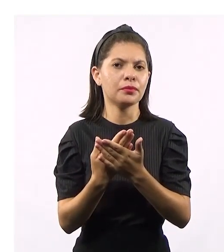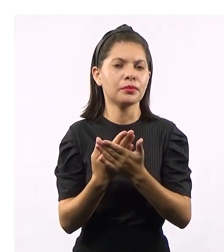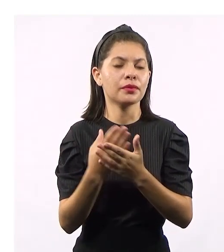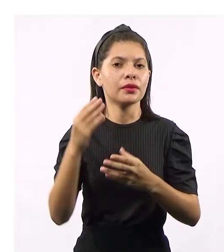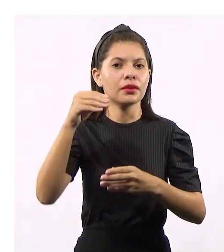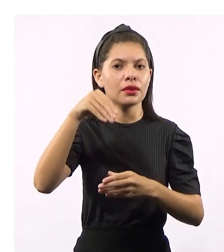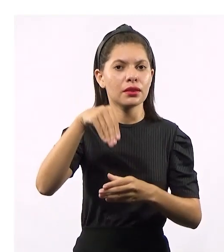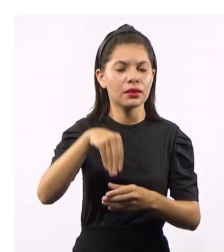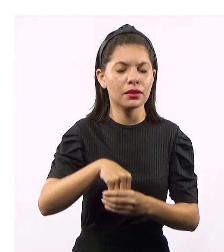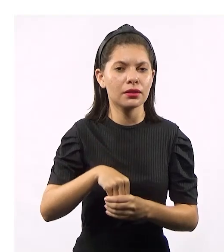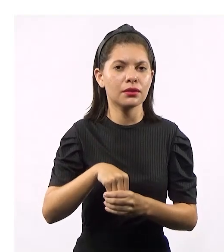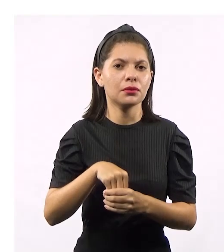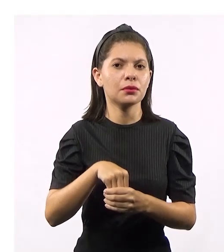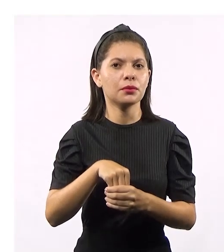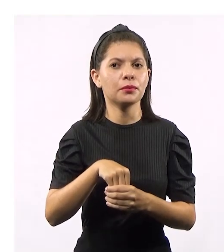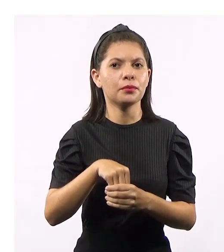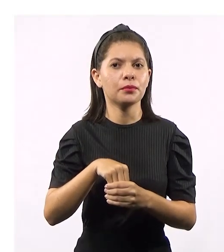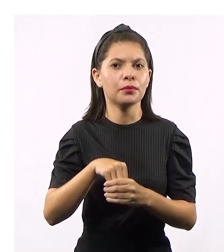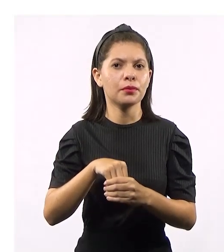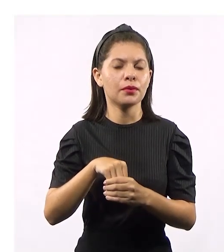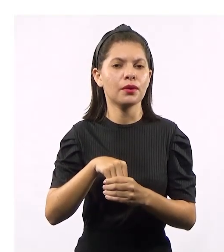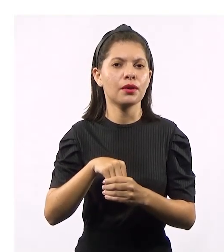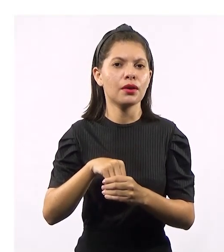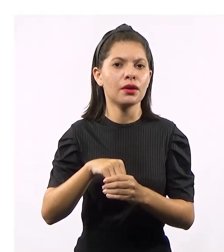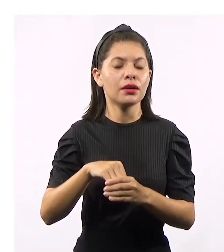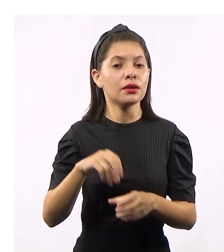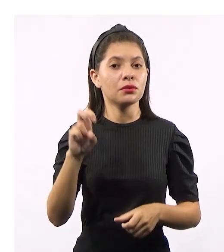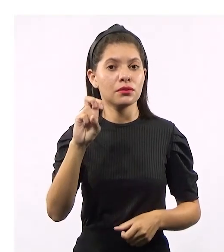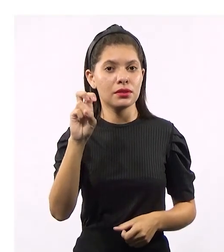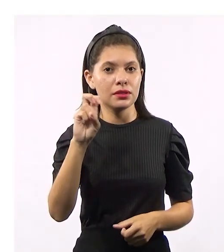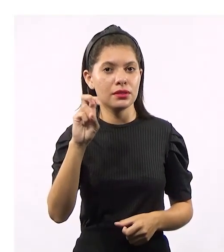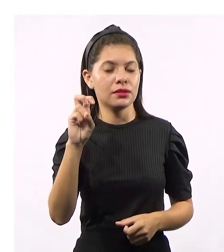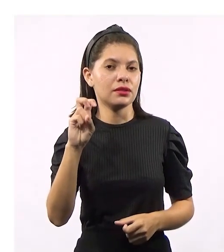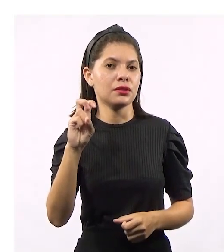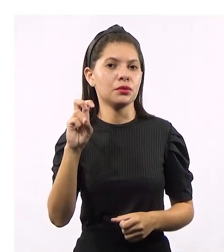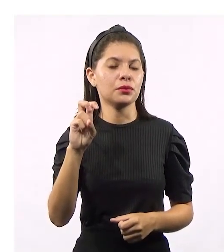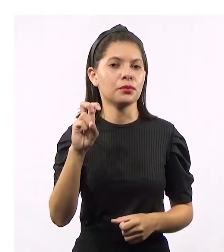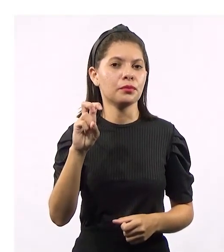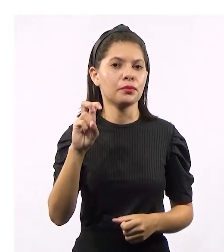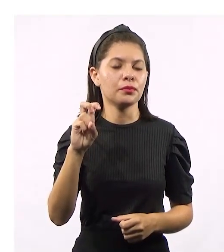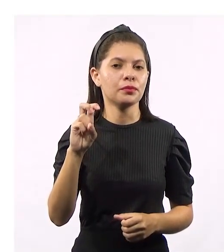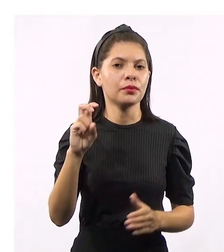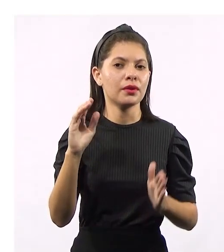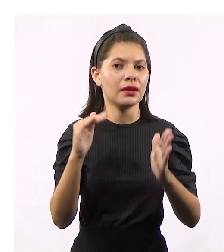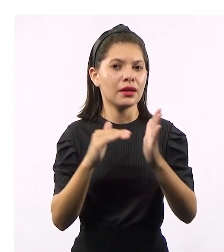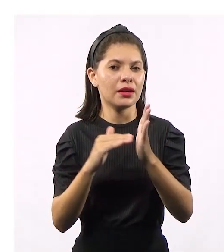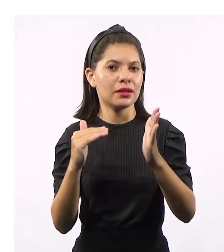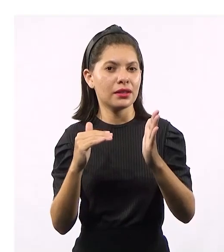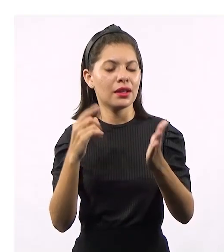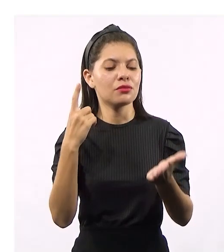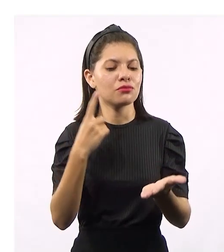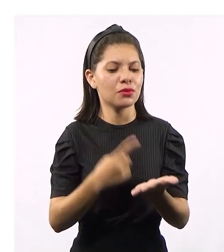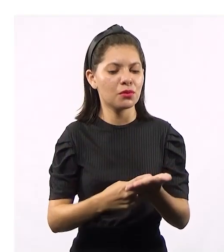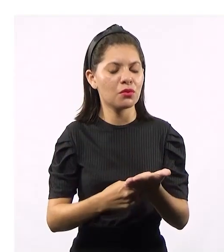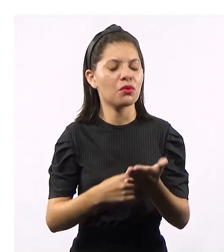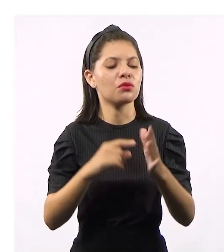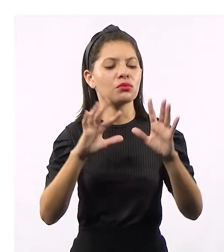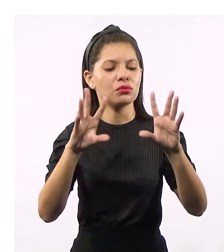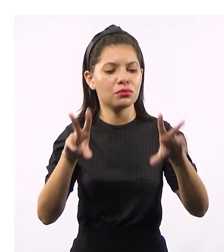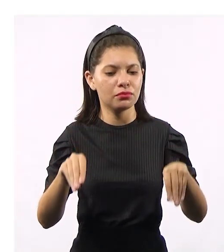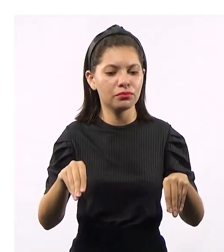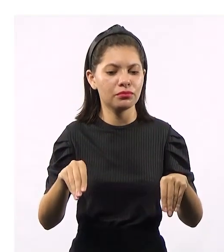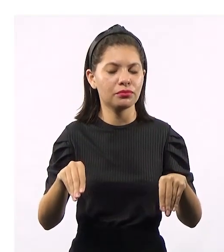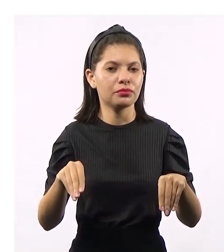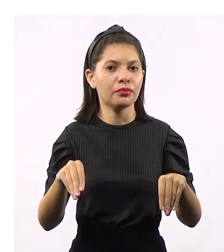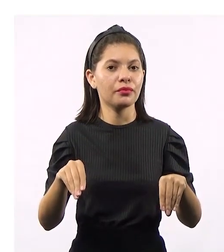aí, dentro da escala Likert, o grau de concordância que vai de discordo totalmente até concordo